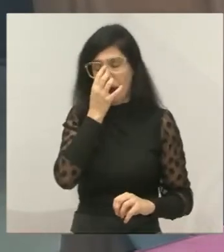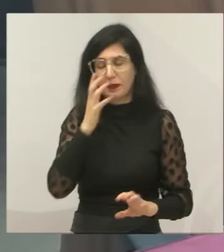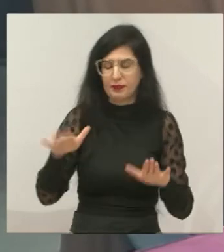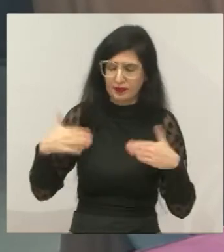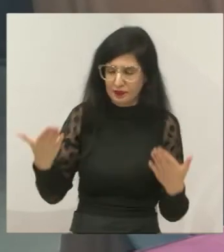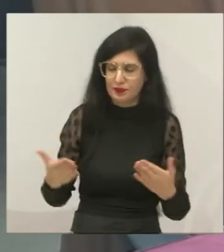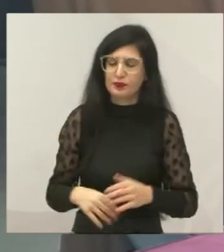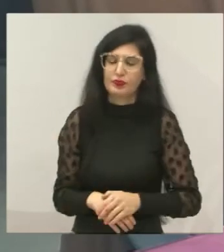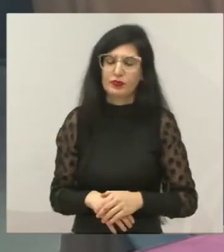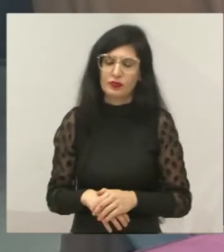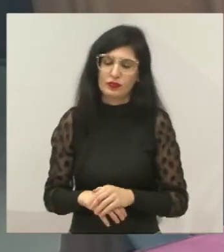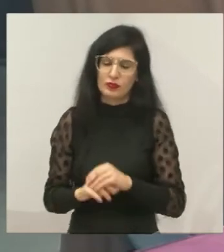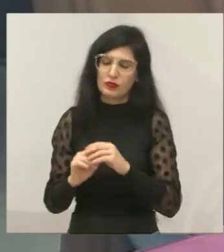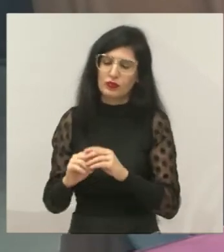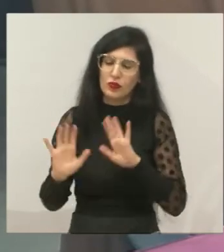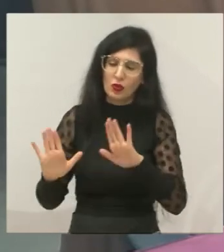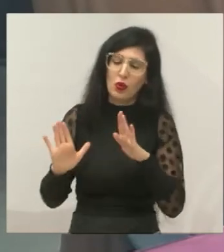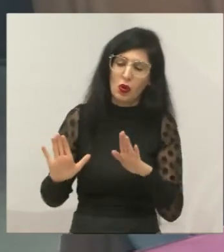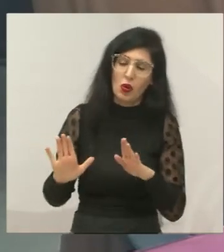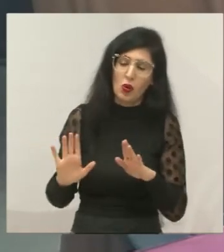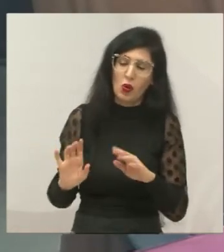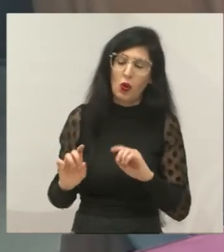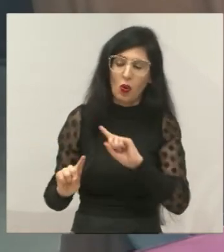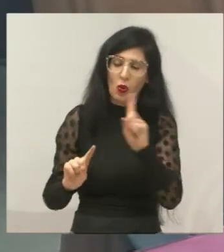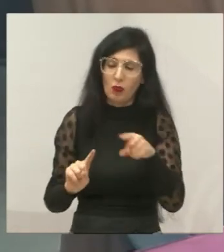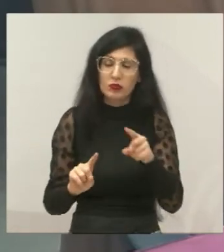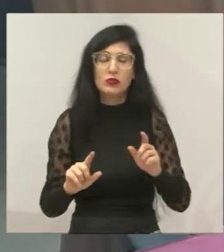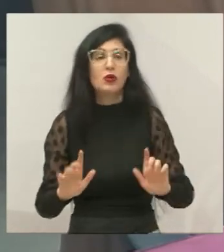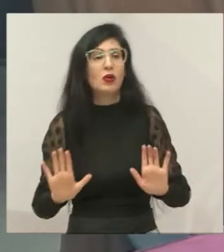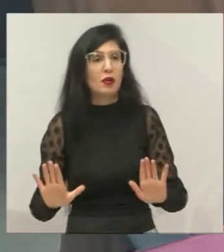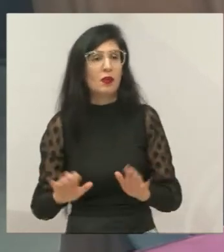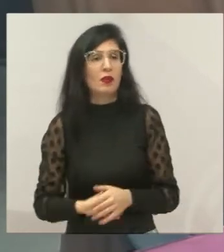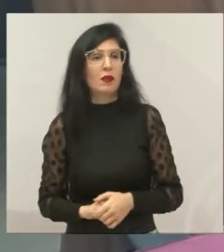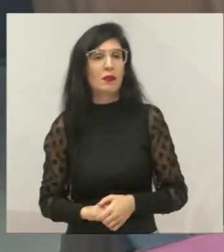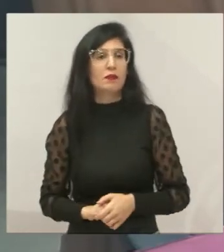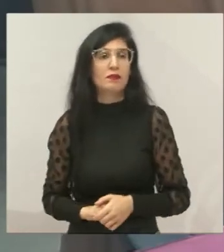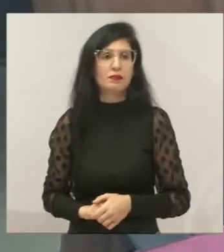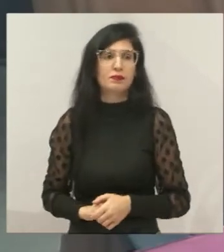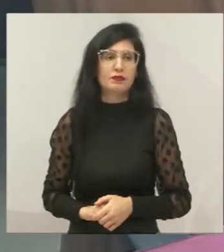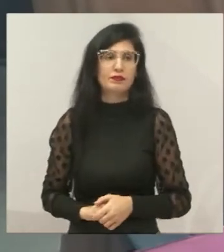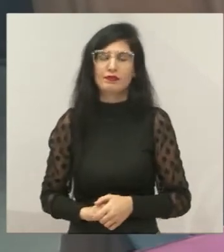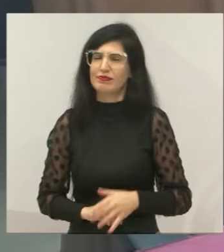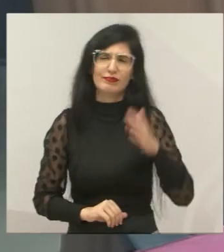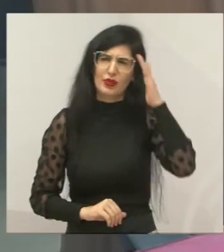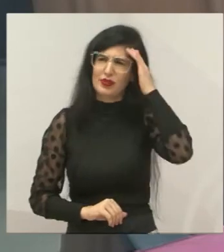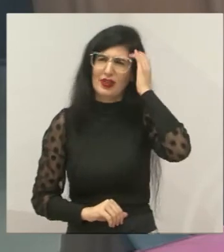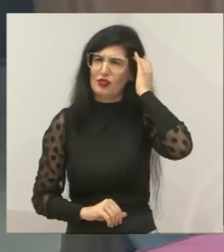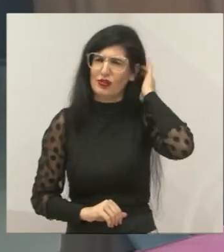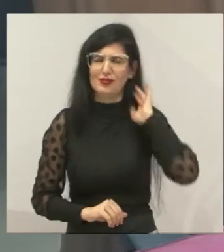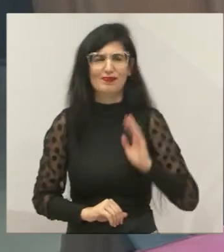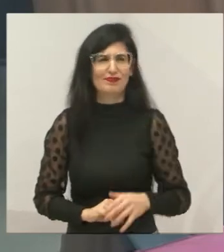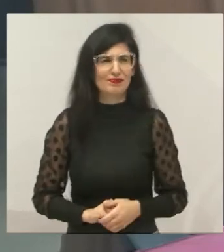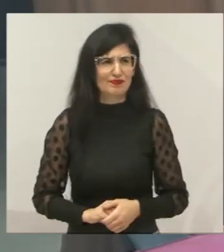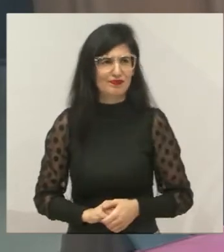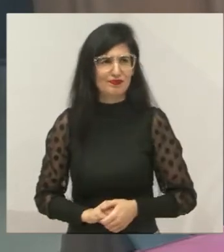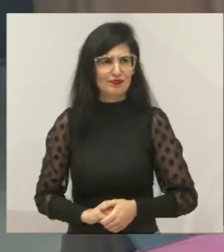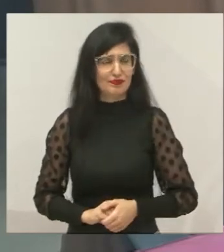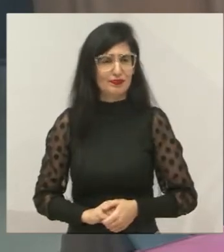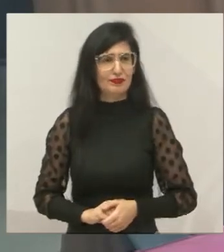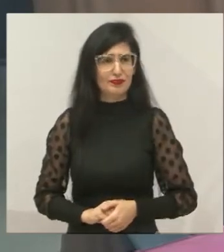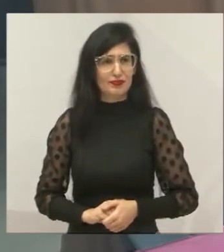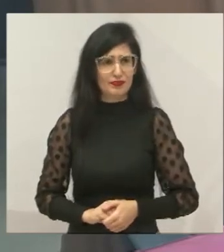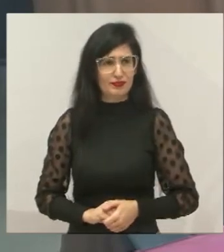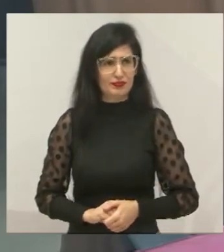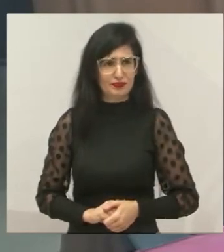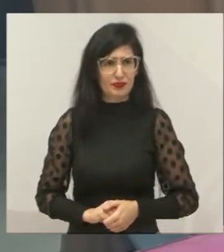que é usar os métodos naturais, já que o fumacê ataca a saúde, e esses métodos naturais não atacam a saúde, e agilizar esse plano